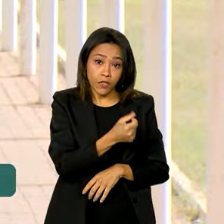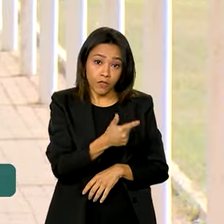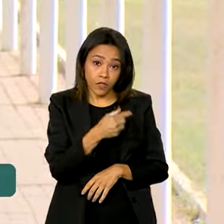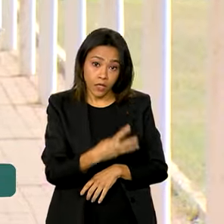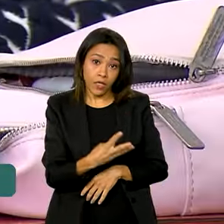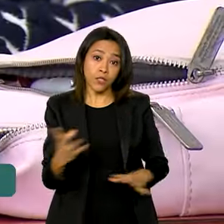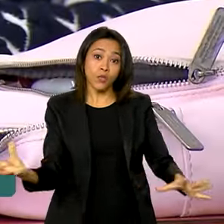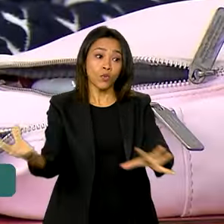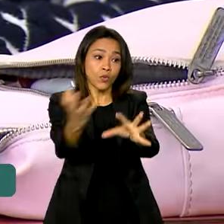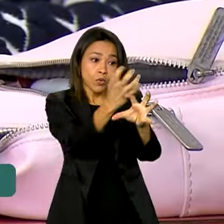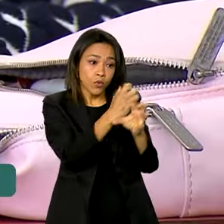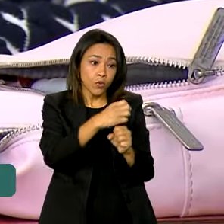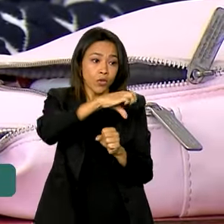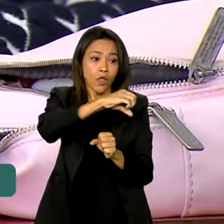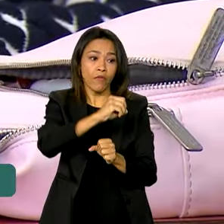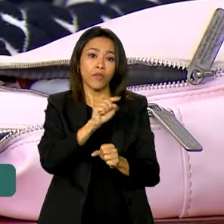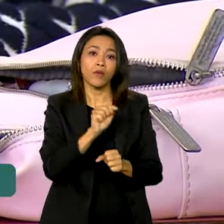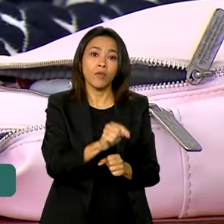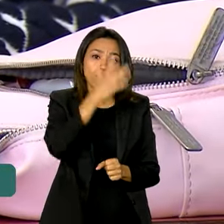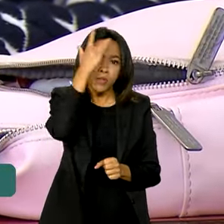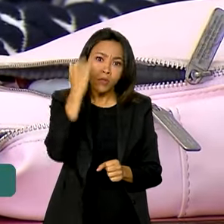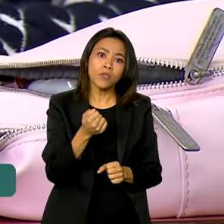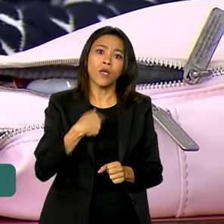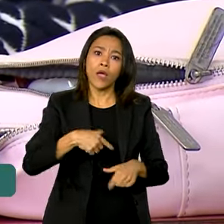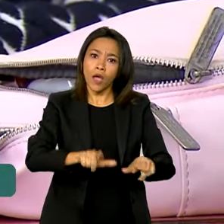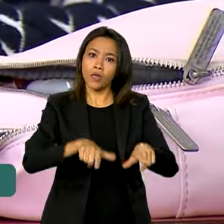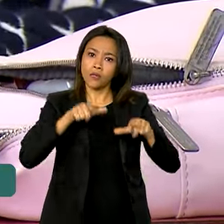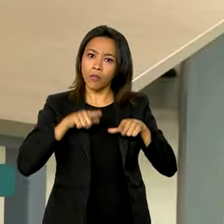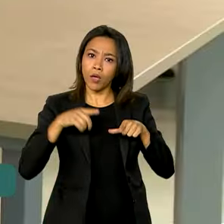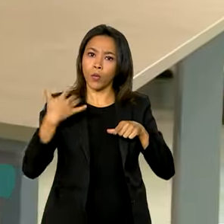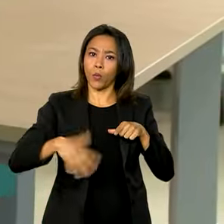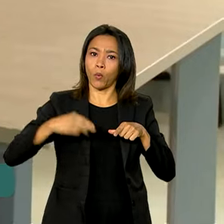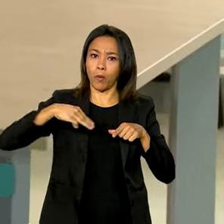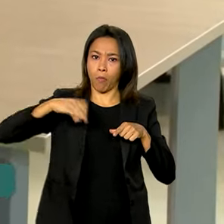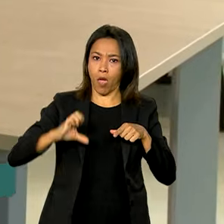90 mil pessoas receberam títulos reconhecidos pelo MEC